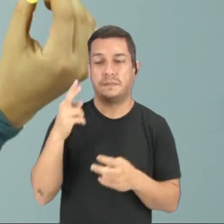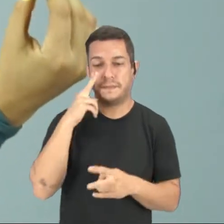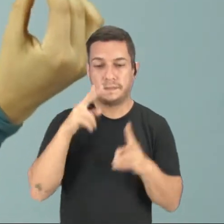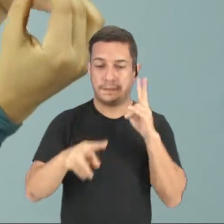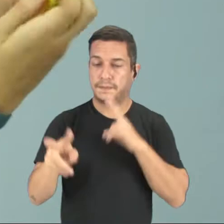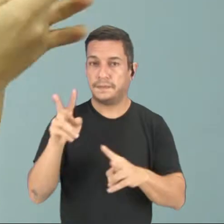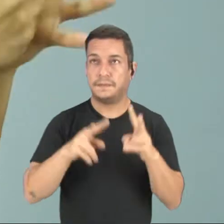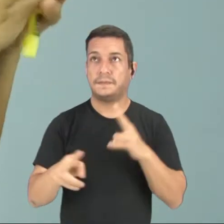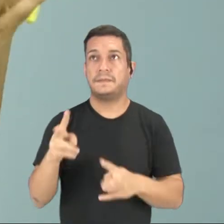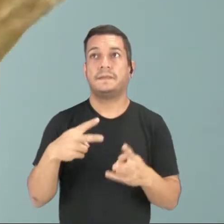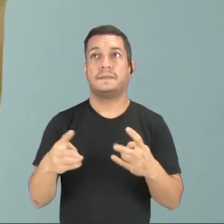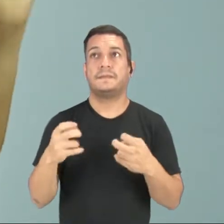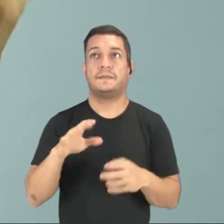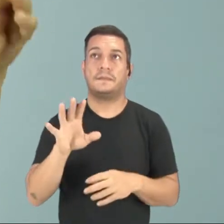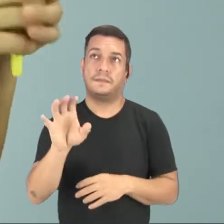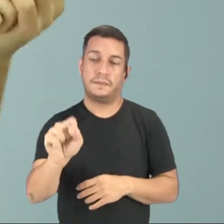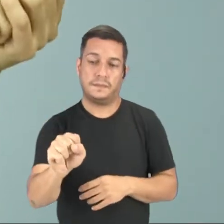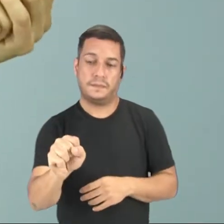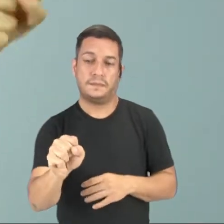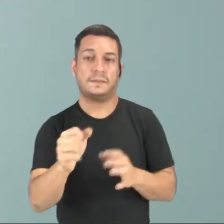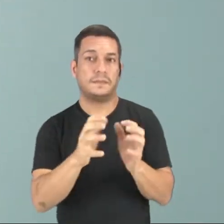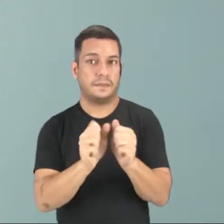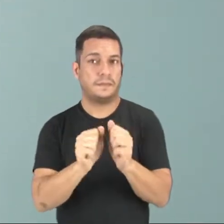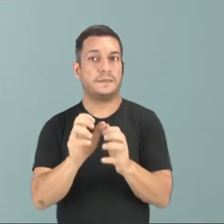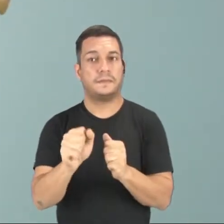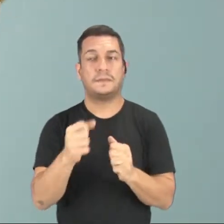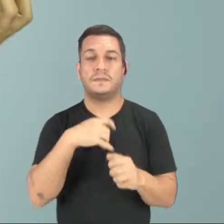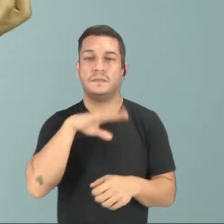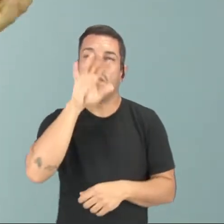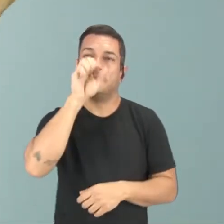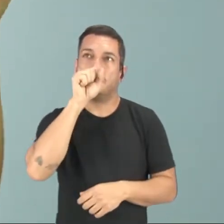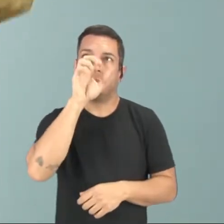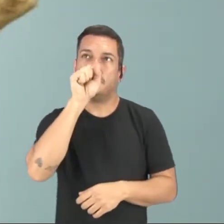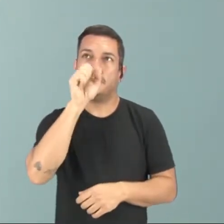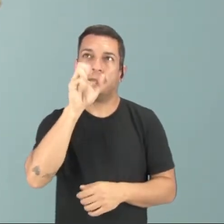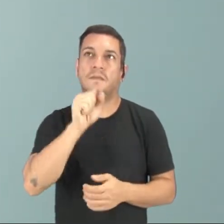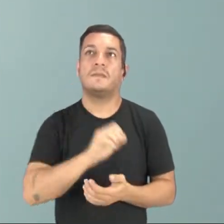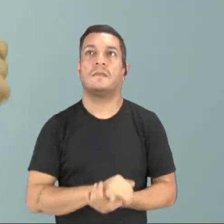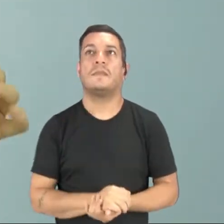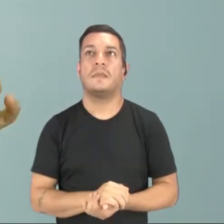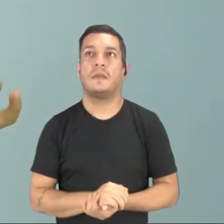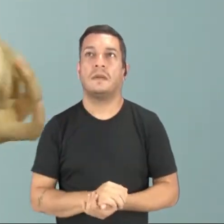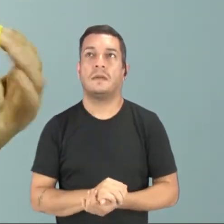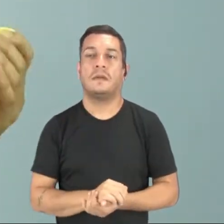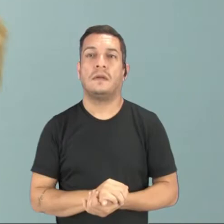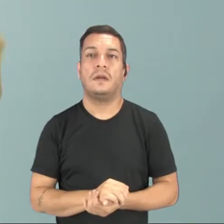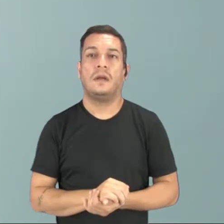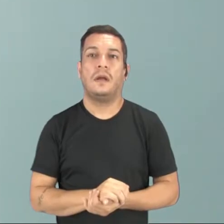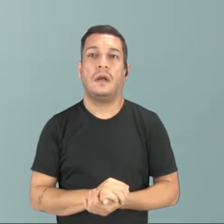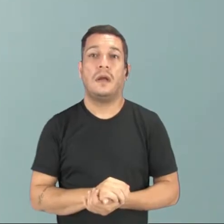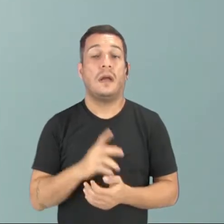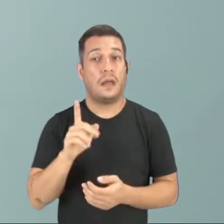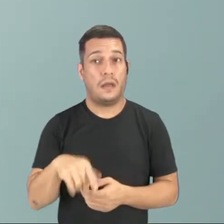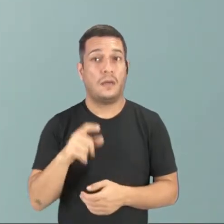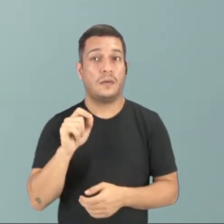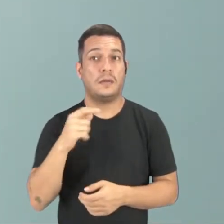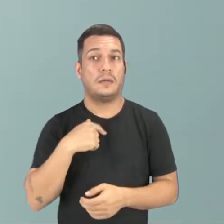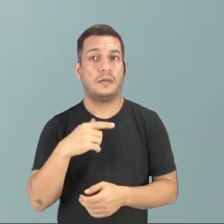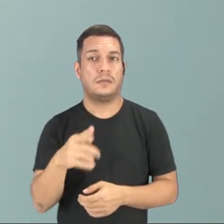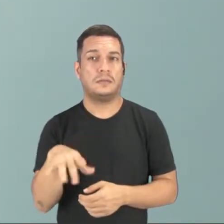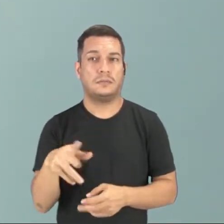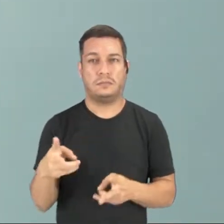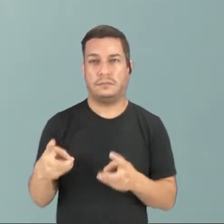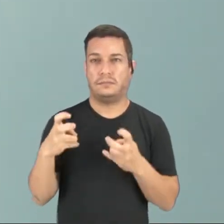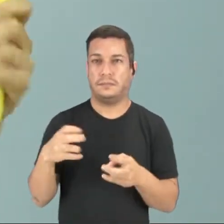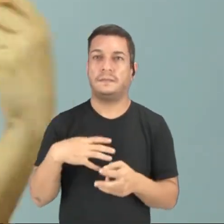os olhos, eu vi com os olhos, eu toquei com o tato, eu cheirei com o olfato. Então, a partir da minha